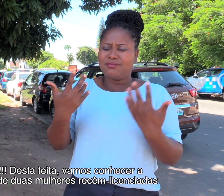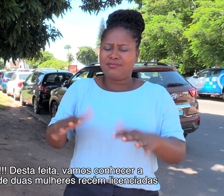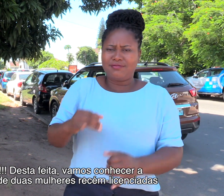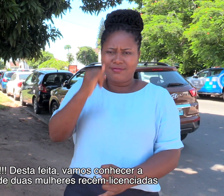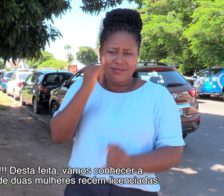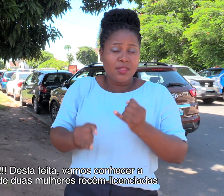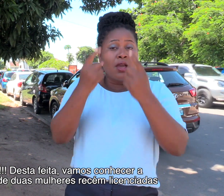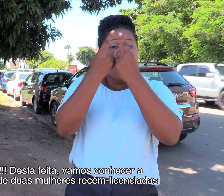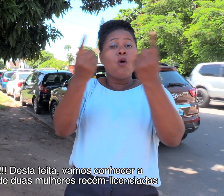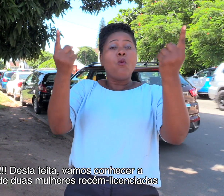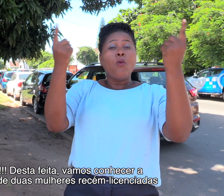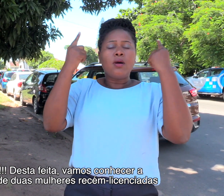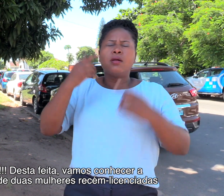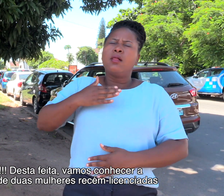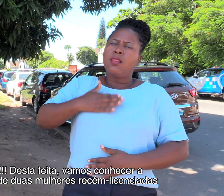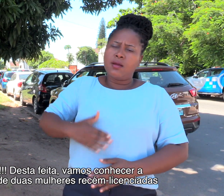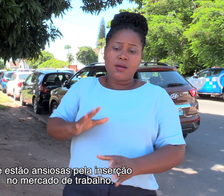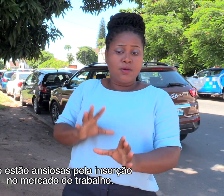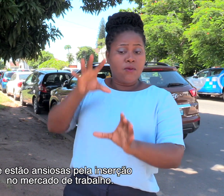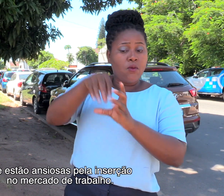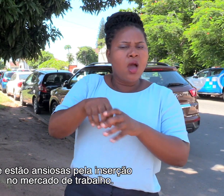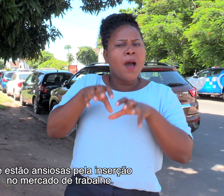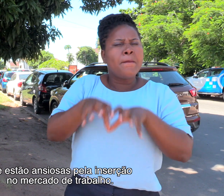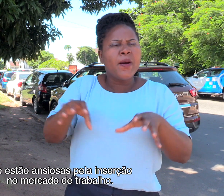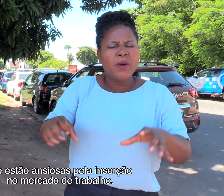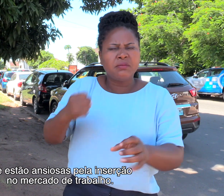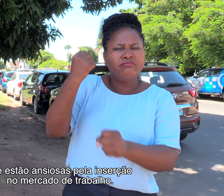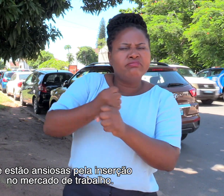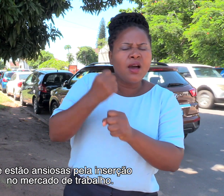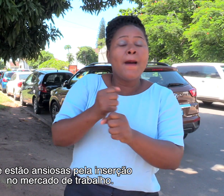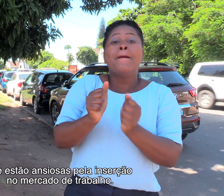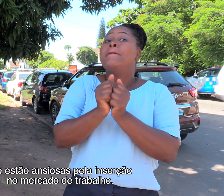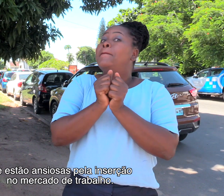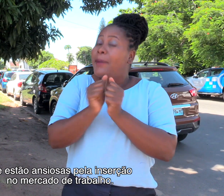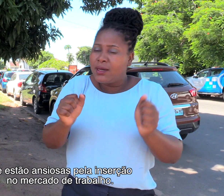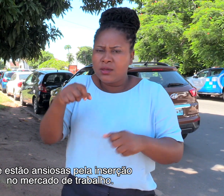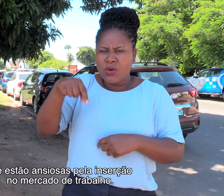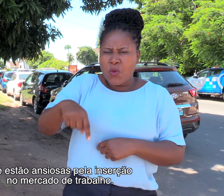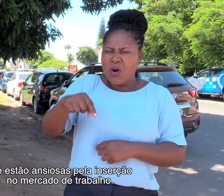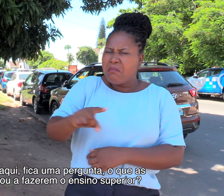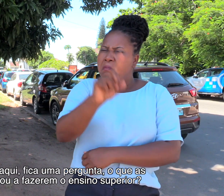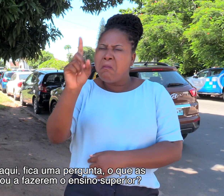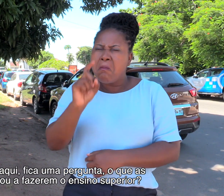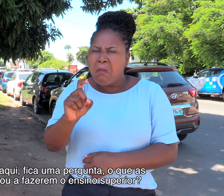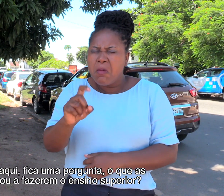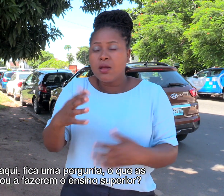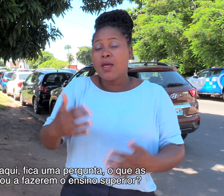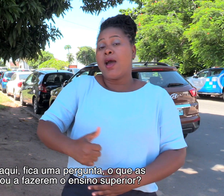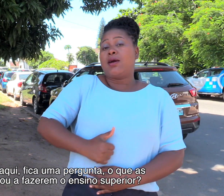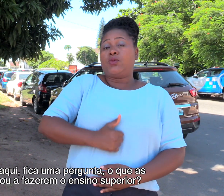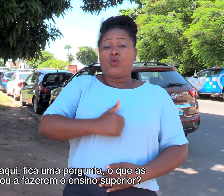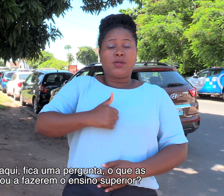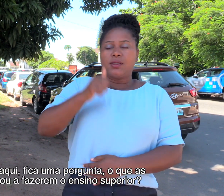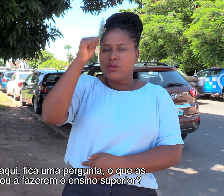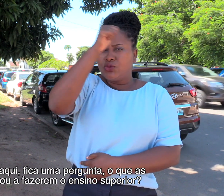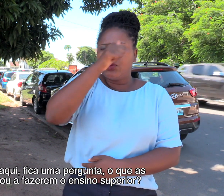de duas mulheres recém-licenciadas que estão ansiosas pela inserção no mercado de trabalho. Mas aqui fica